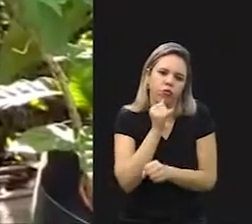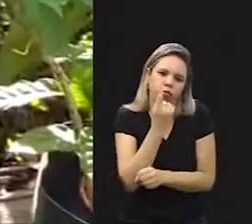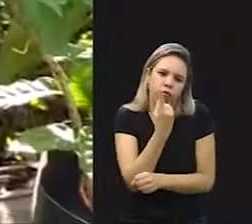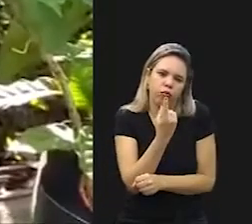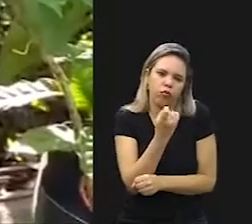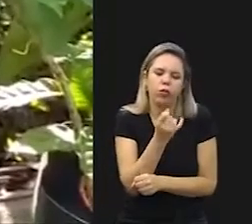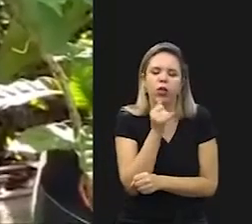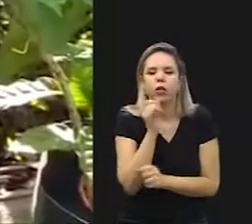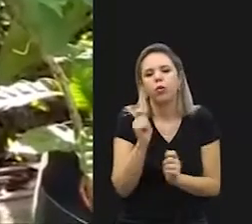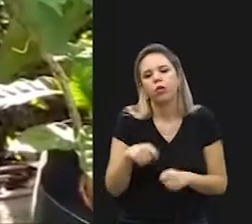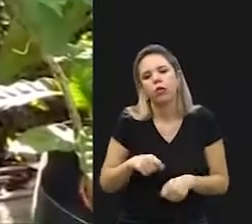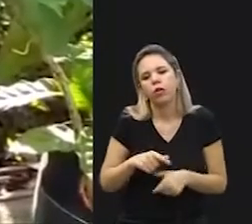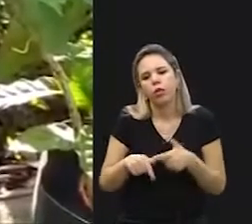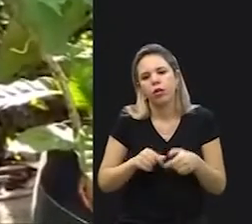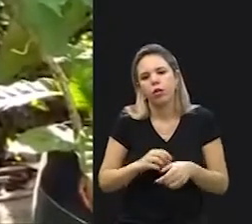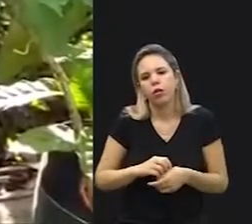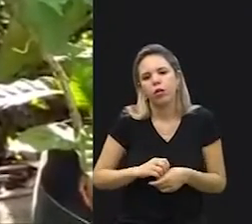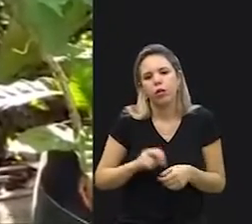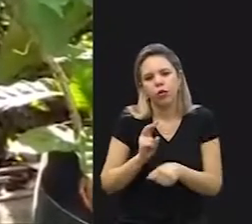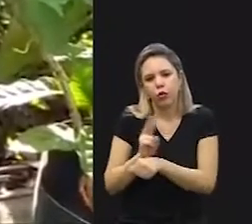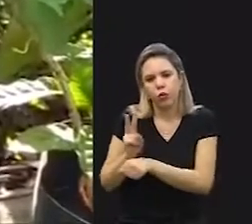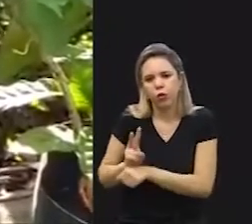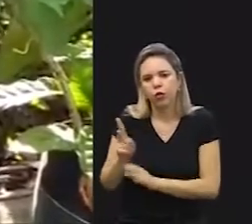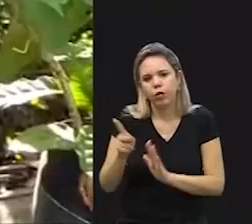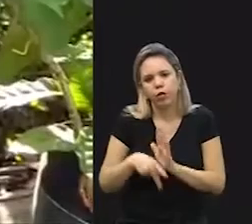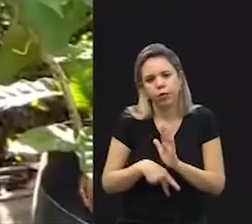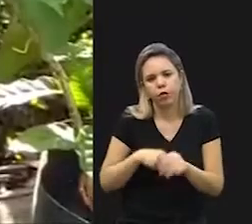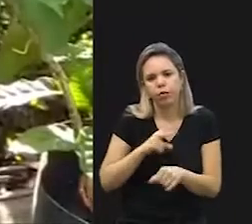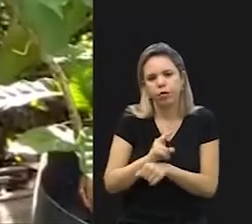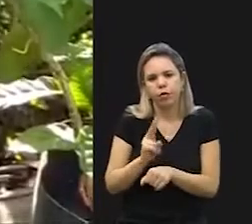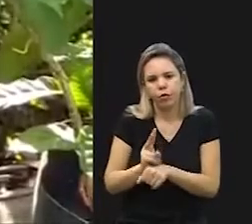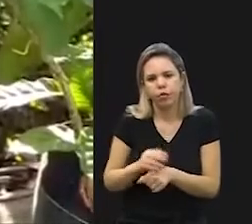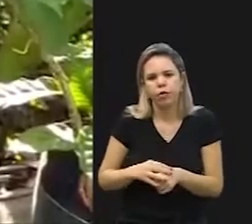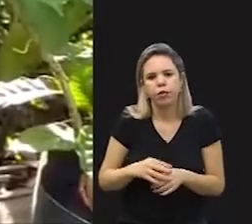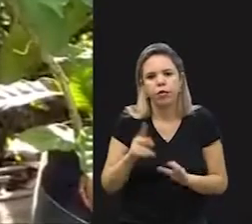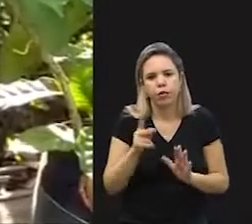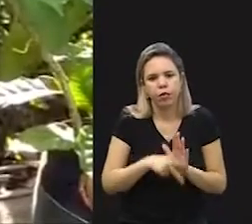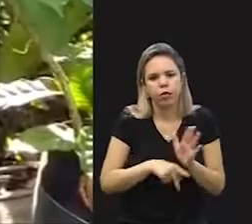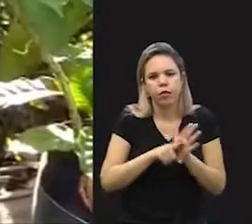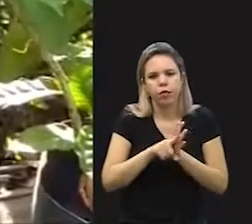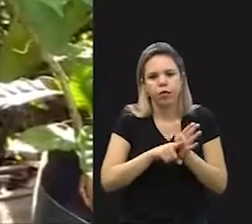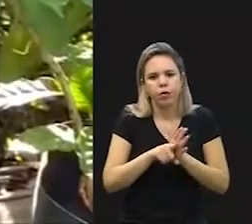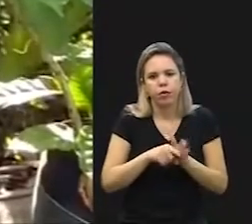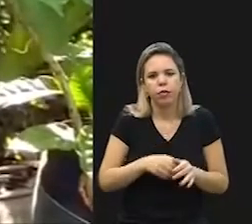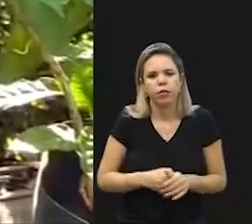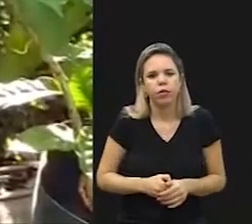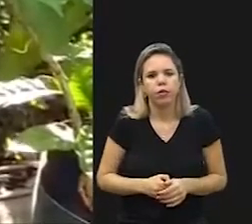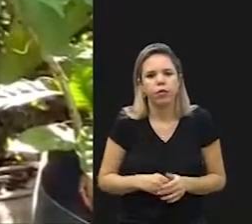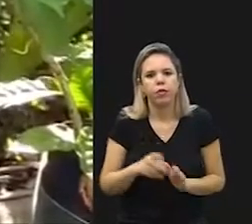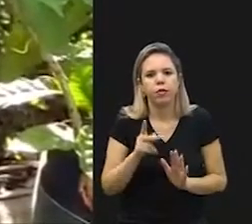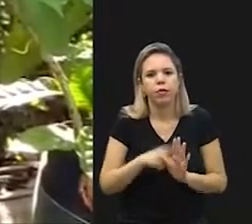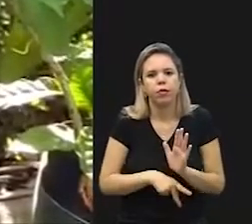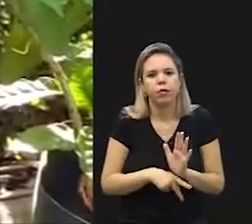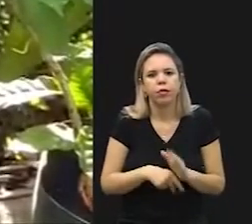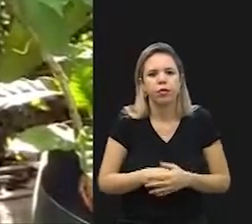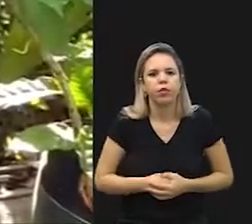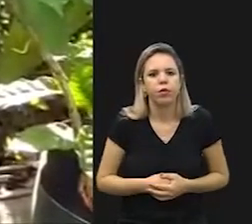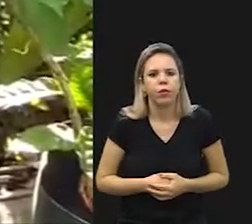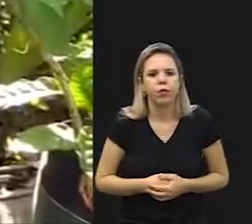Porque eu também trabalho com conservação, projetos de conservação, projetos de pesquisa, projetos